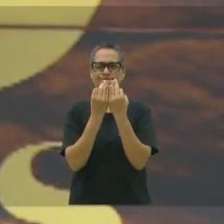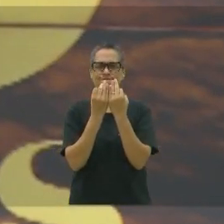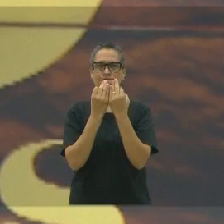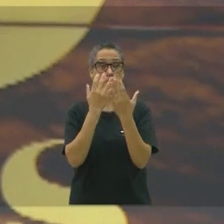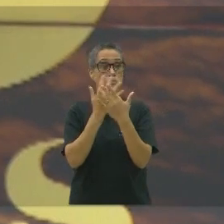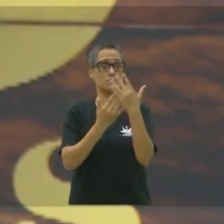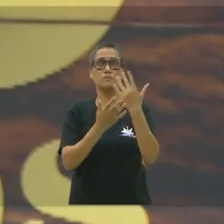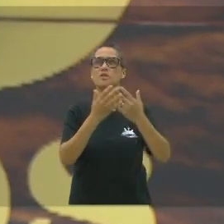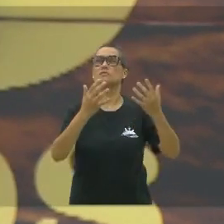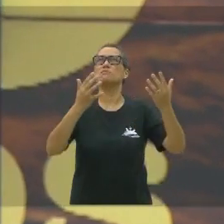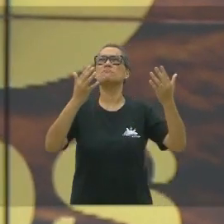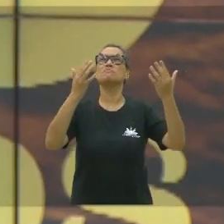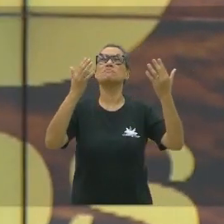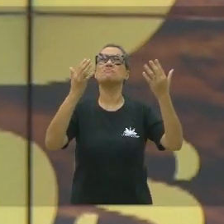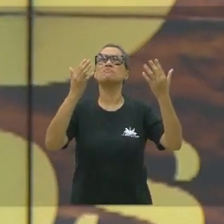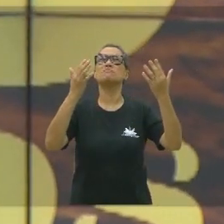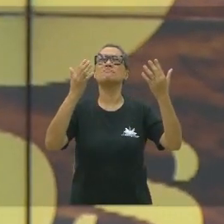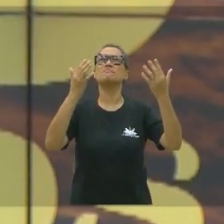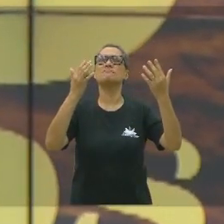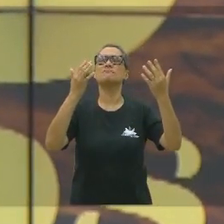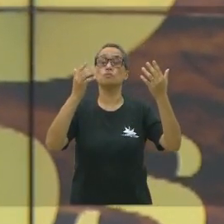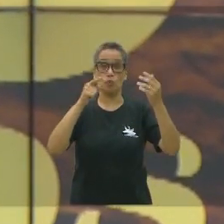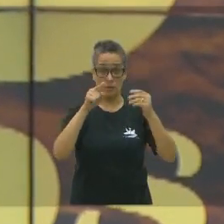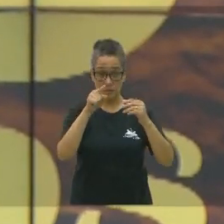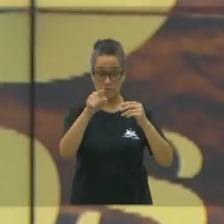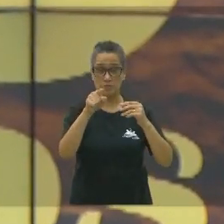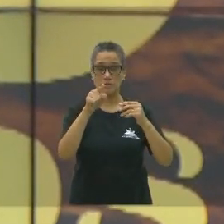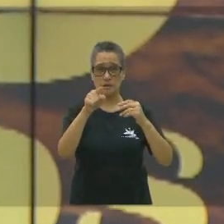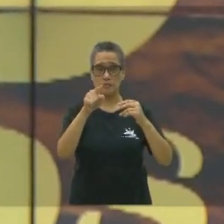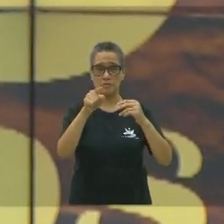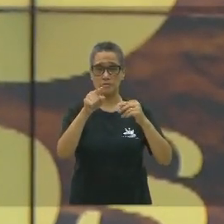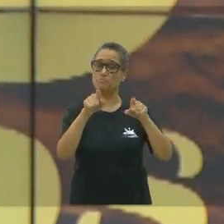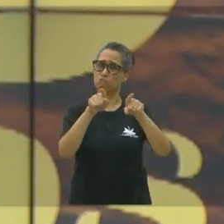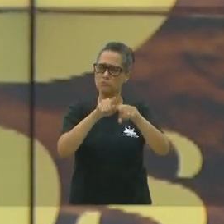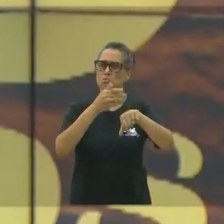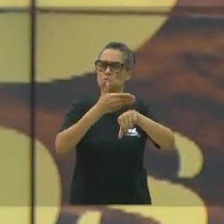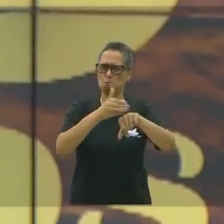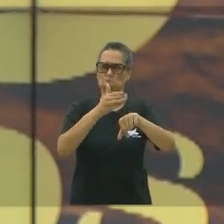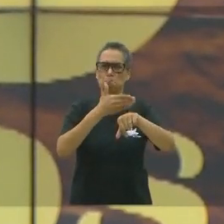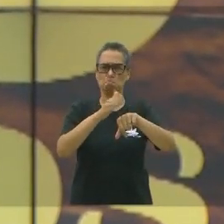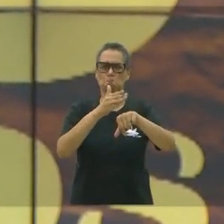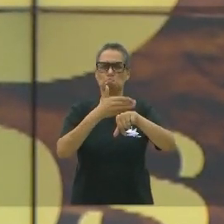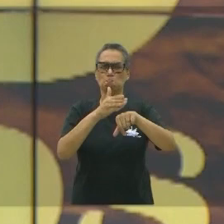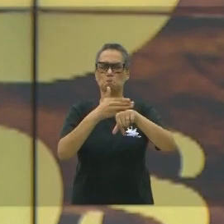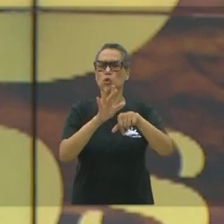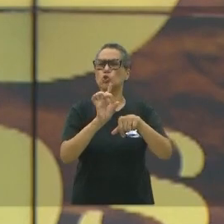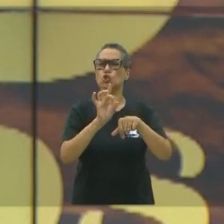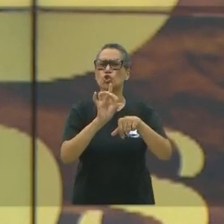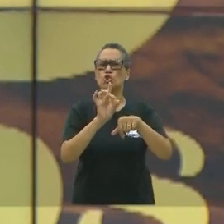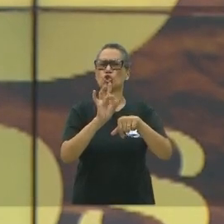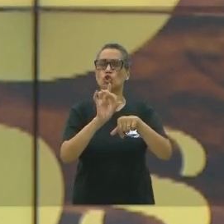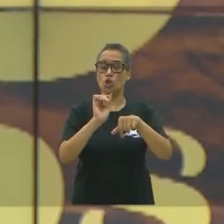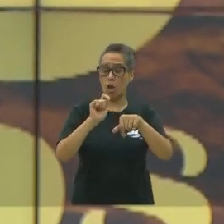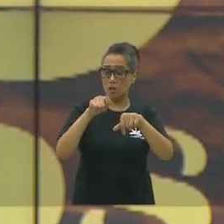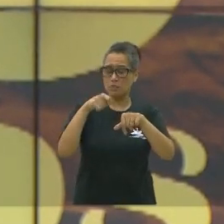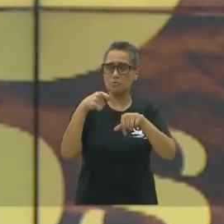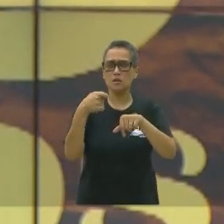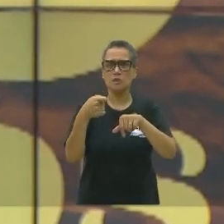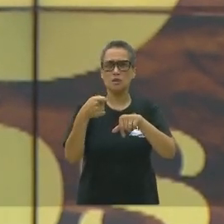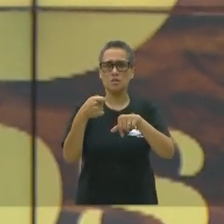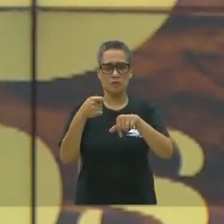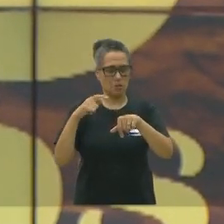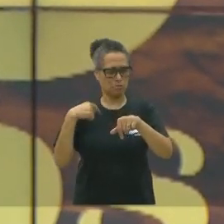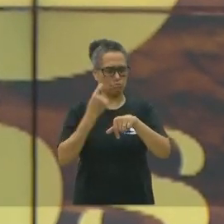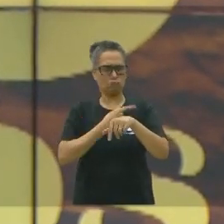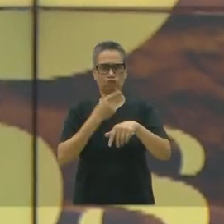braços levantados, você exercita. É apenas um gesto externo,